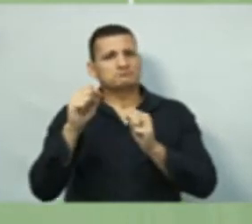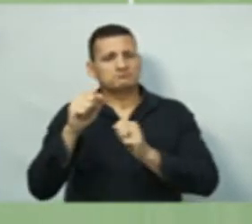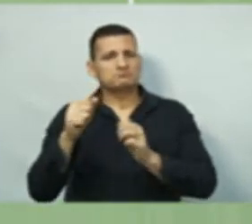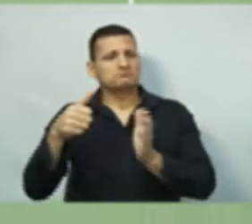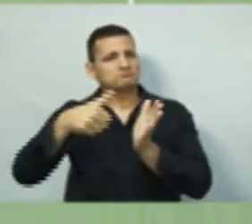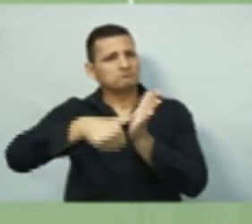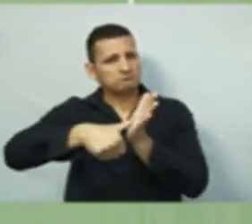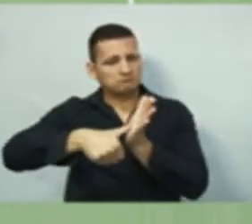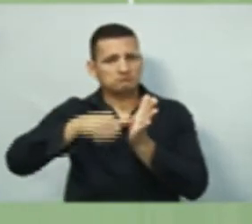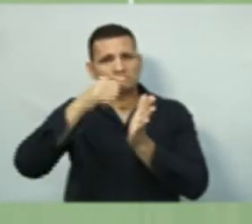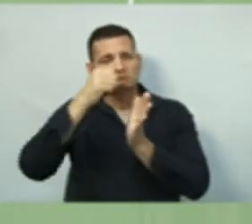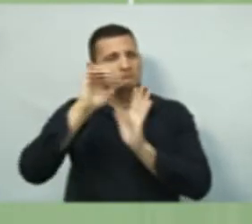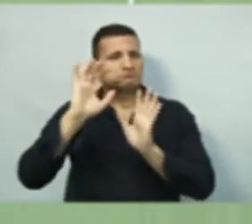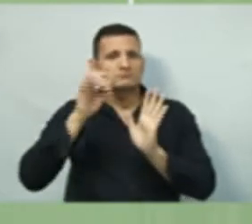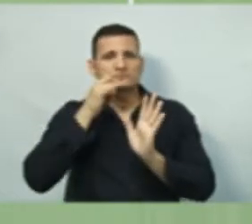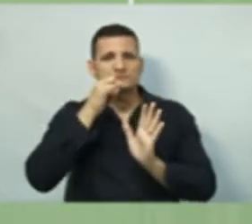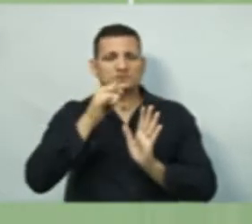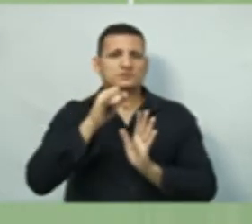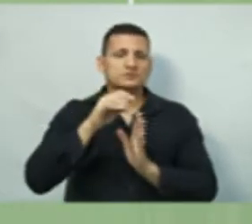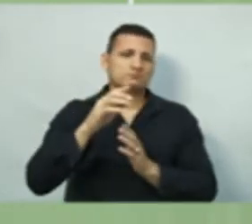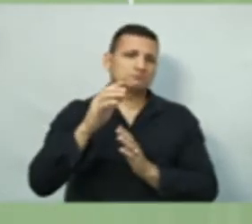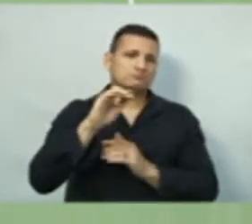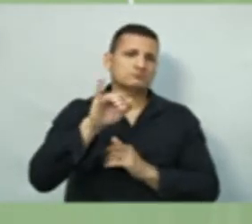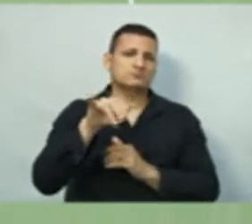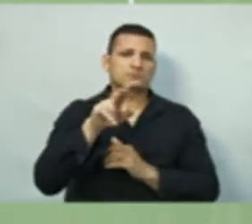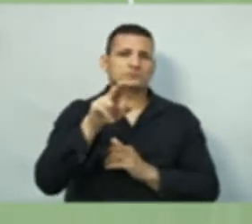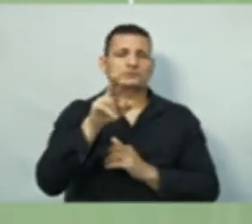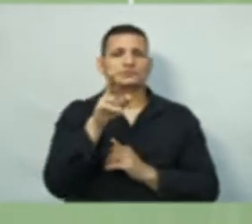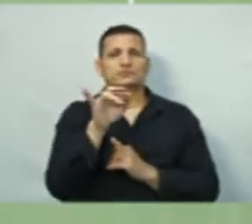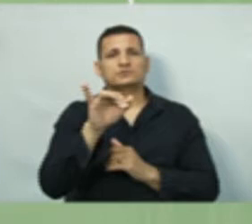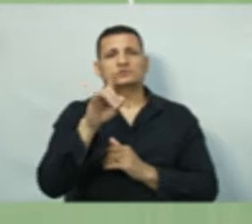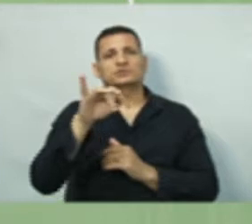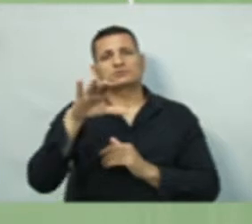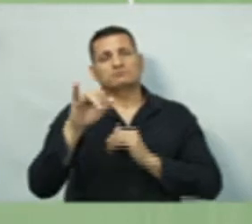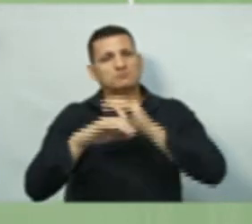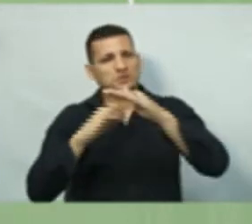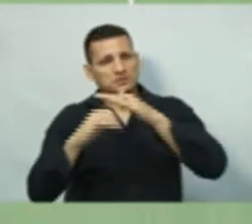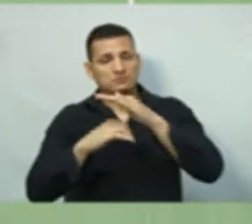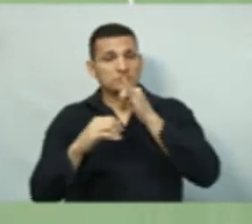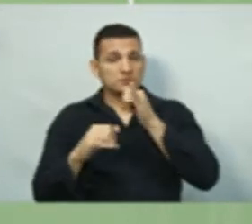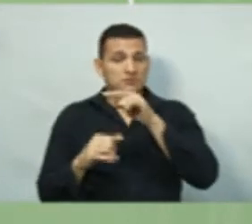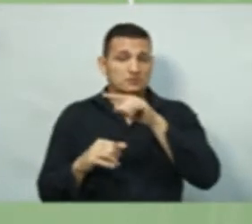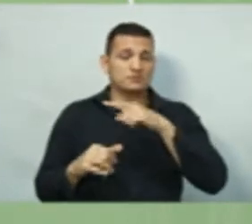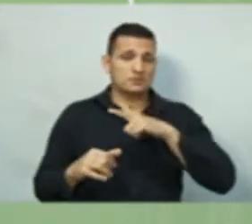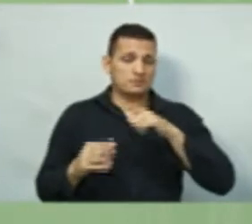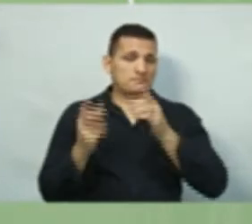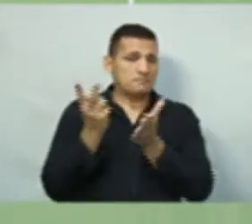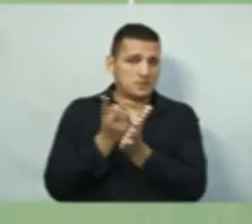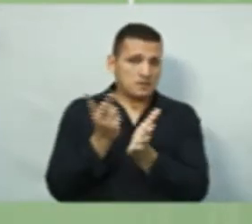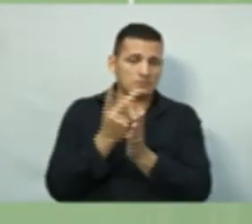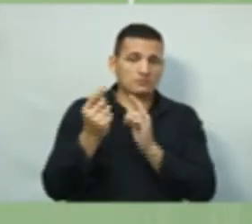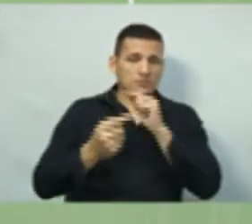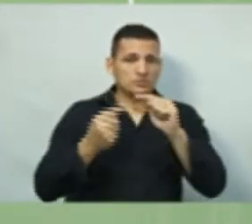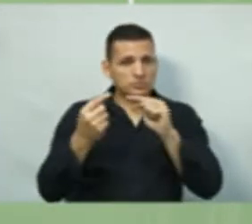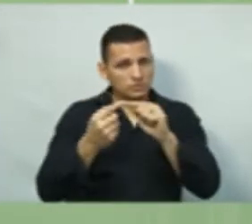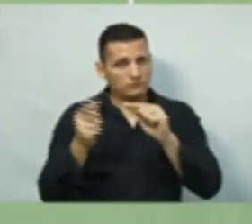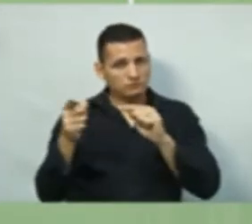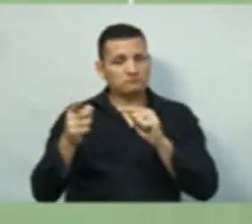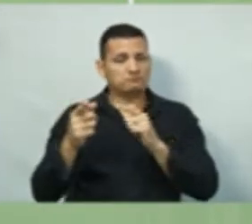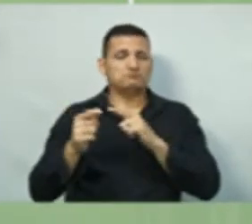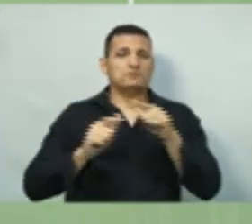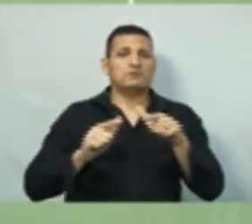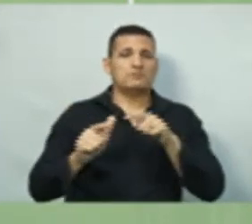pessoas jurídicas que tenham por objeto as mesmas ou correlatas atividades econômicas das pessoas físicas ou